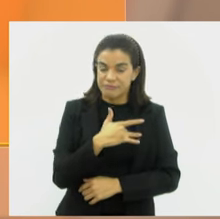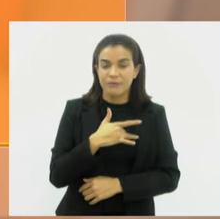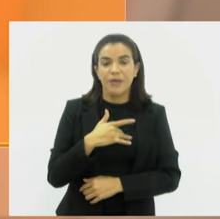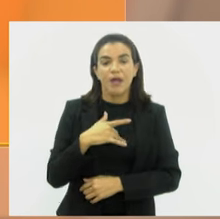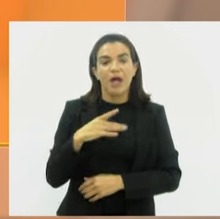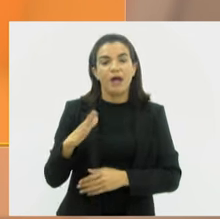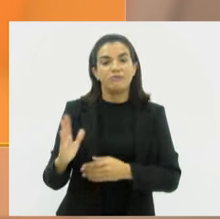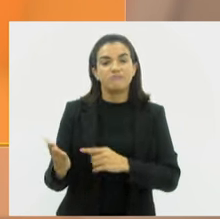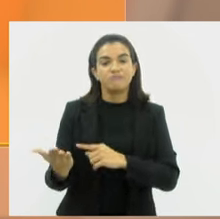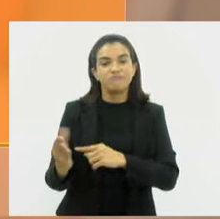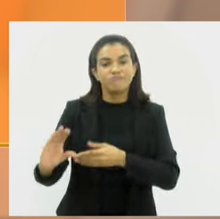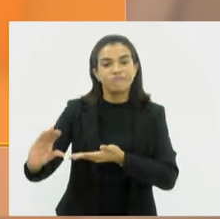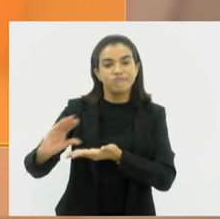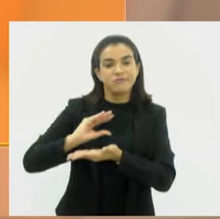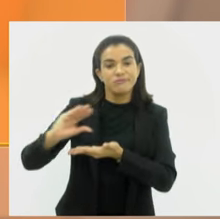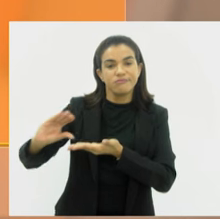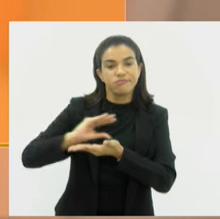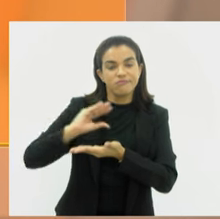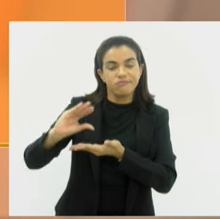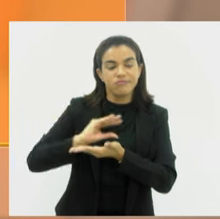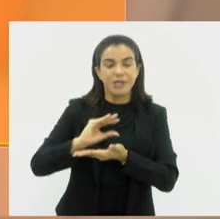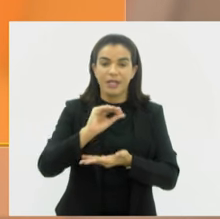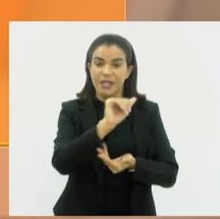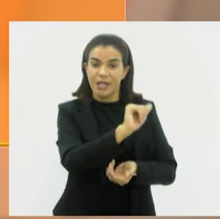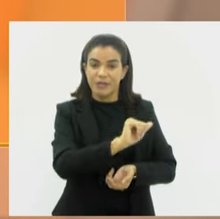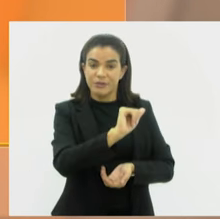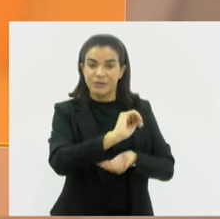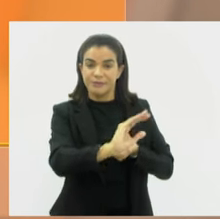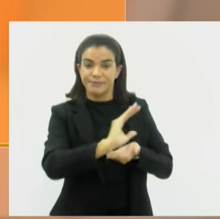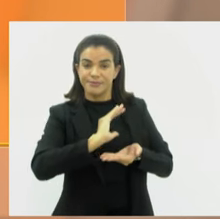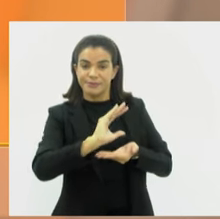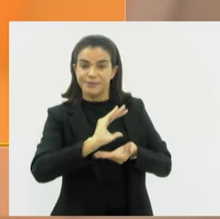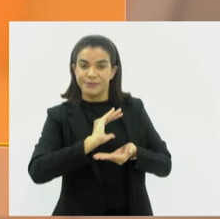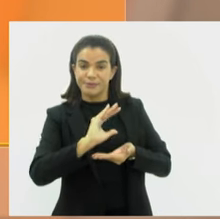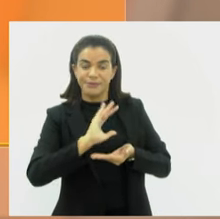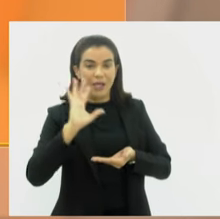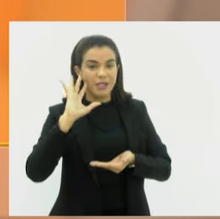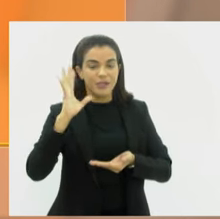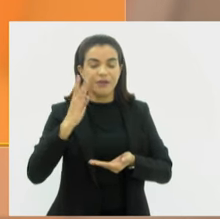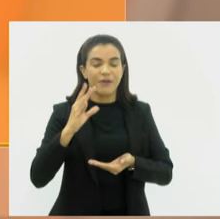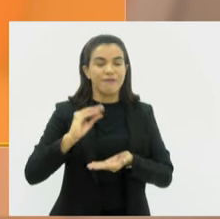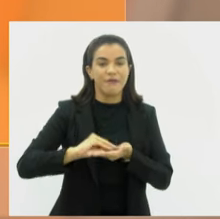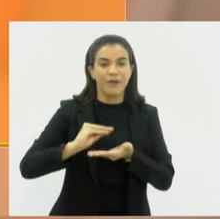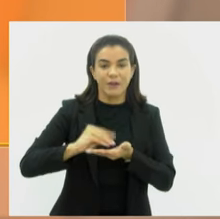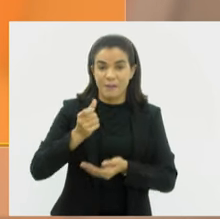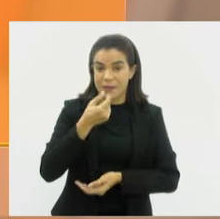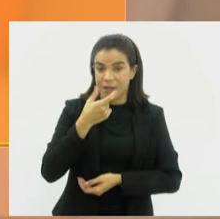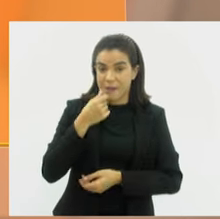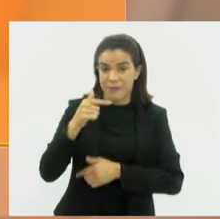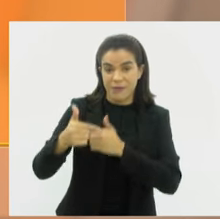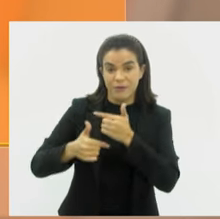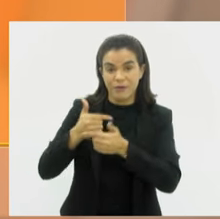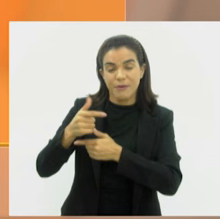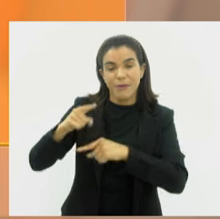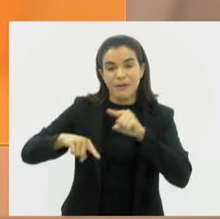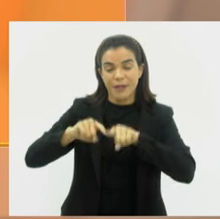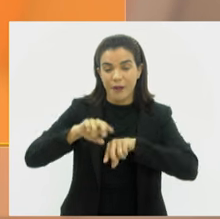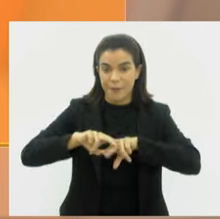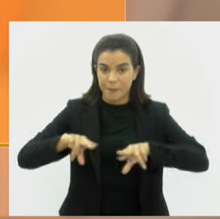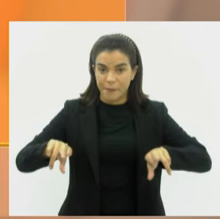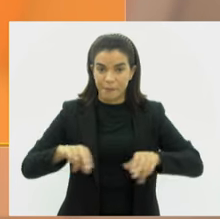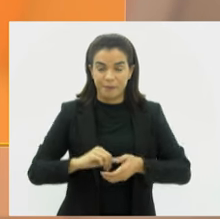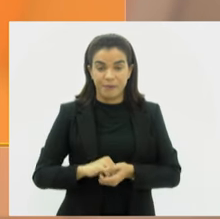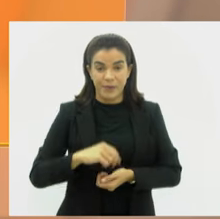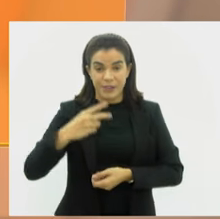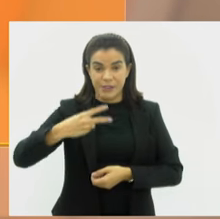auxílio de empresas e associações para sanar a falta de medicamentos e serviços. Em segunda